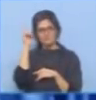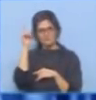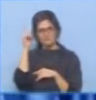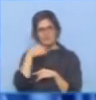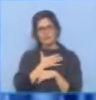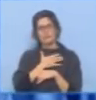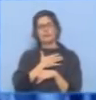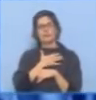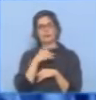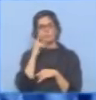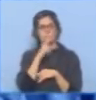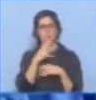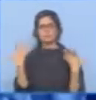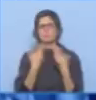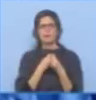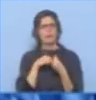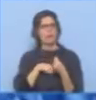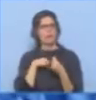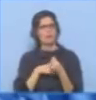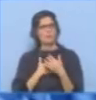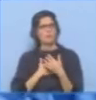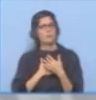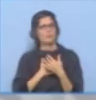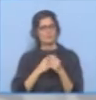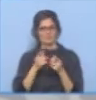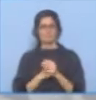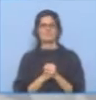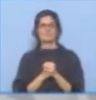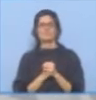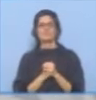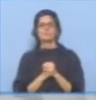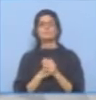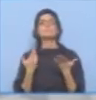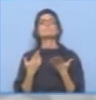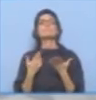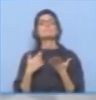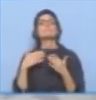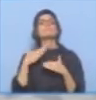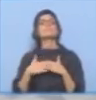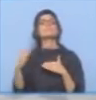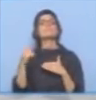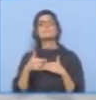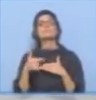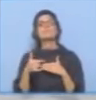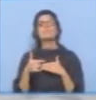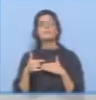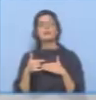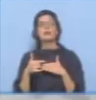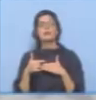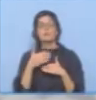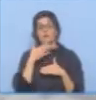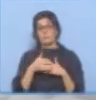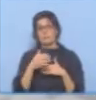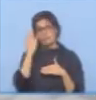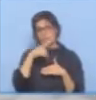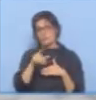bonito ver essa unidade, não é? Esse momento. Falemos agora do que, até porque a experiência das jornadas já aconteceu com todos vós,